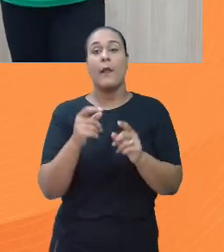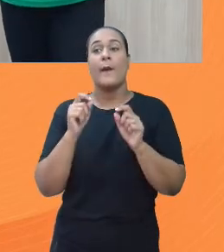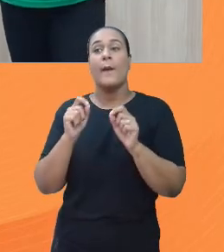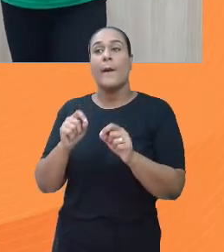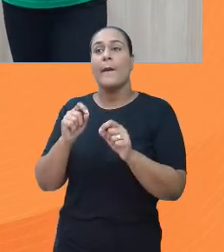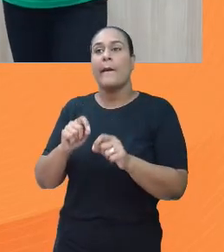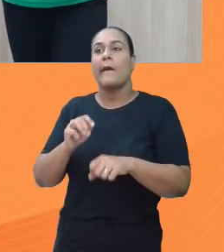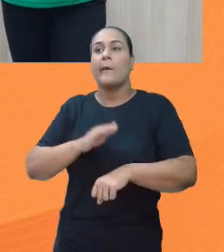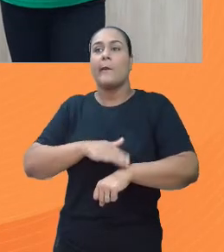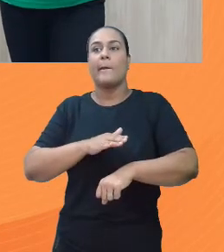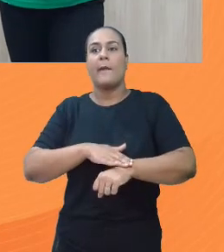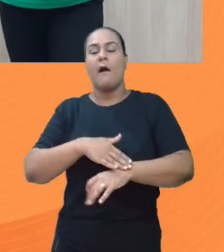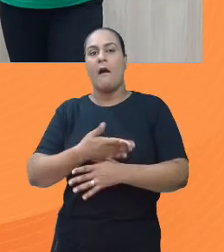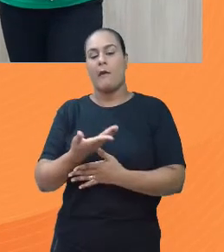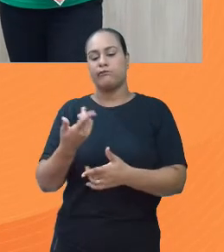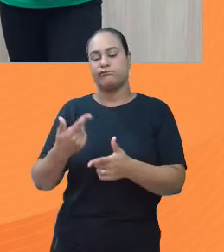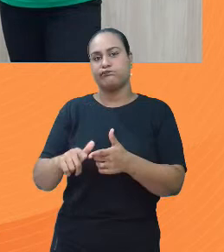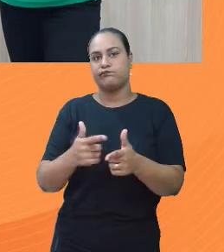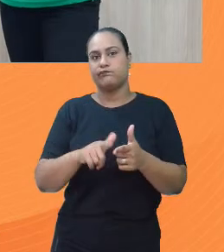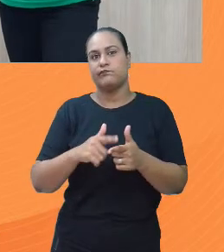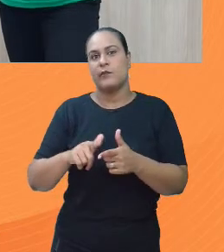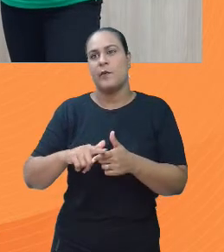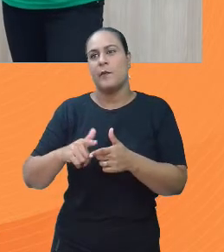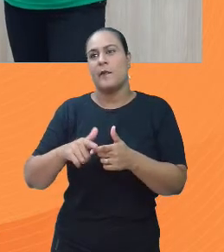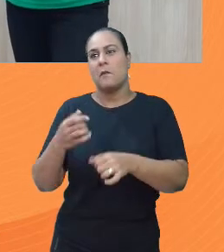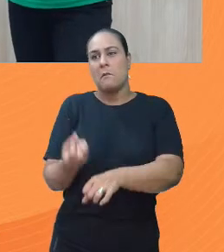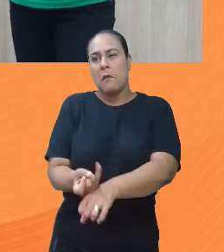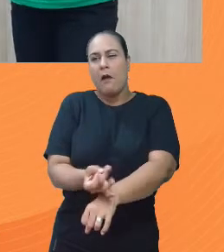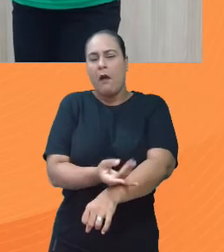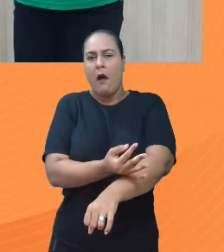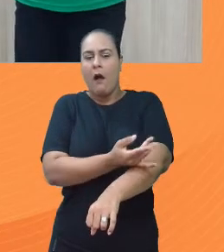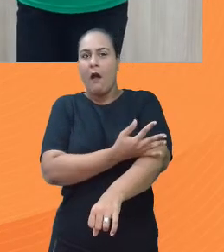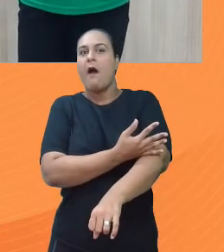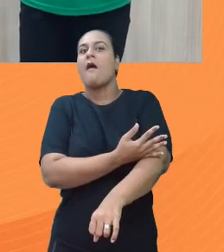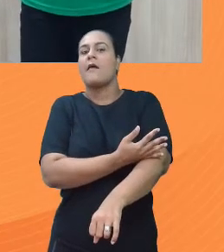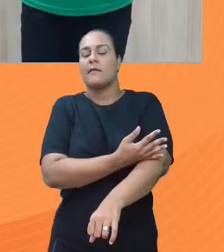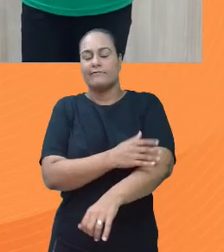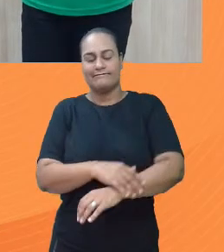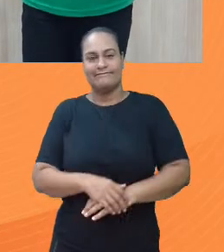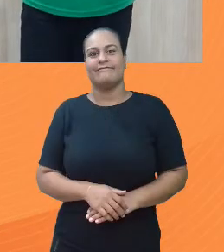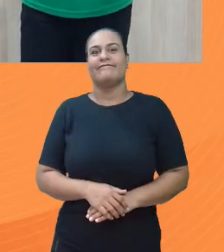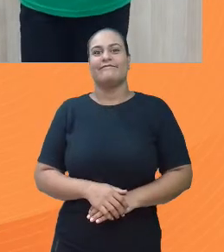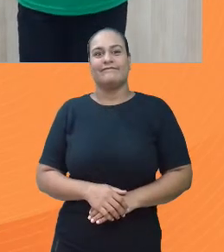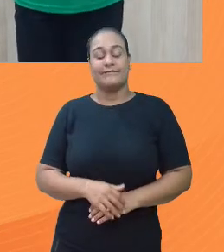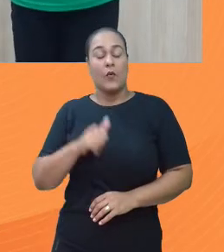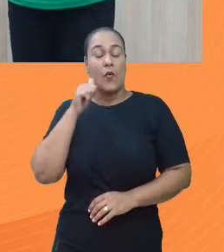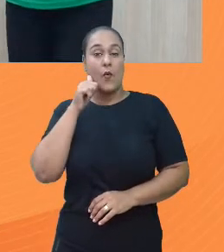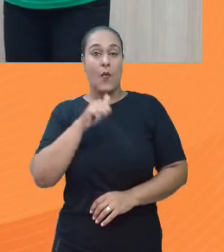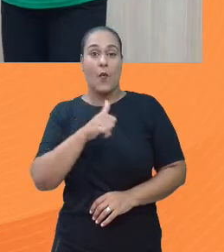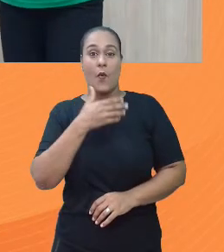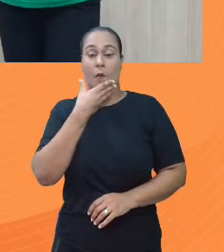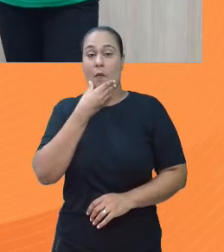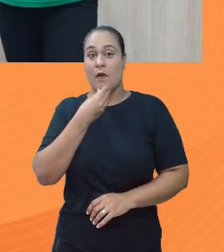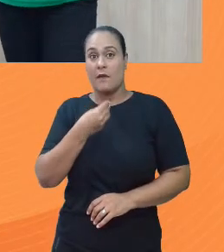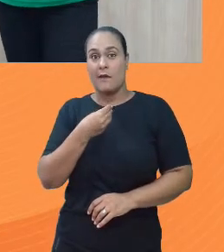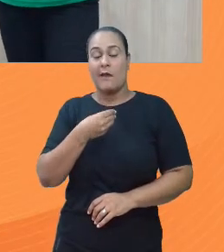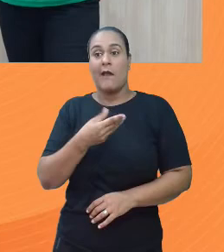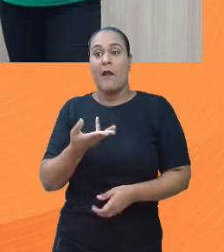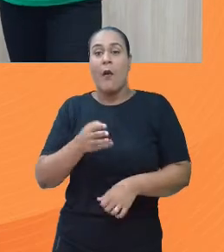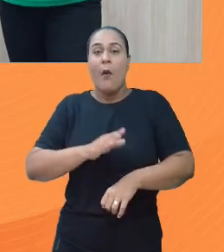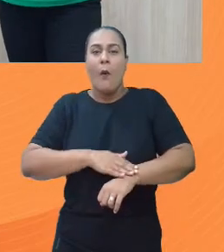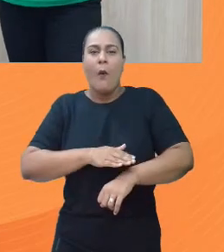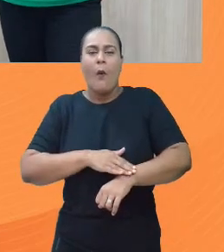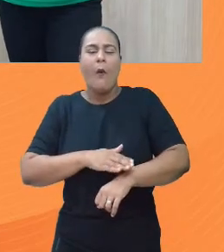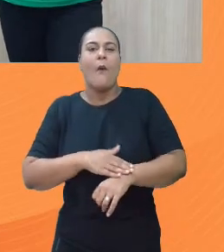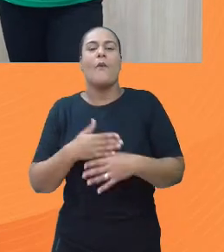que vivemos, né, no aqui e agora. Eu estou me referindo aí ao homem contemporâneo, à mulher contemporânea, ao estudante contemporâneo, diante